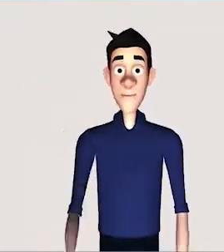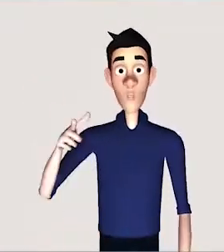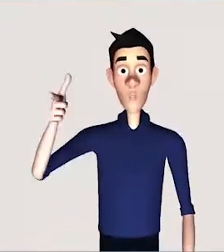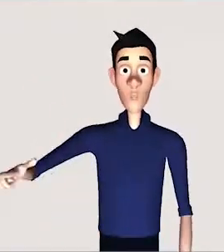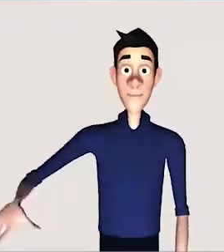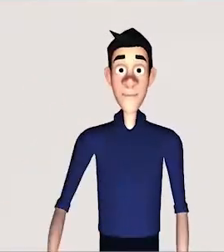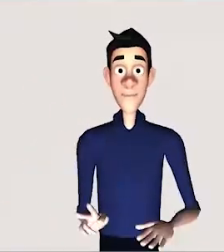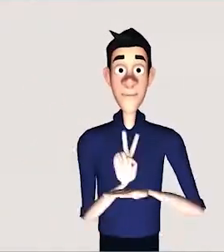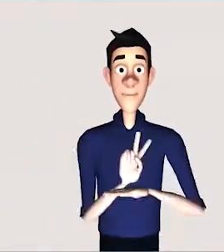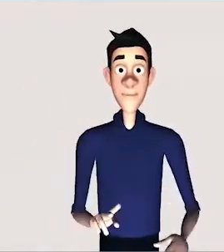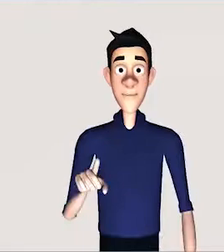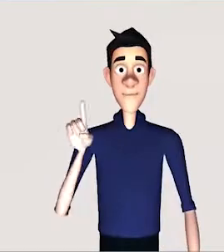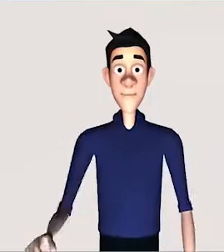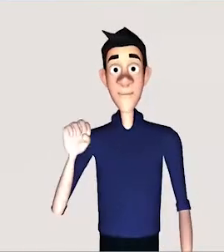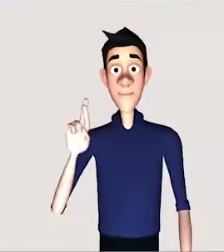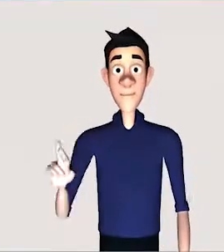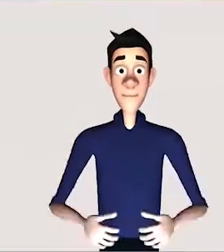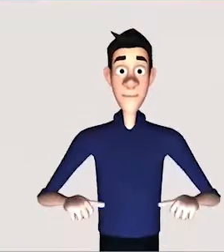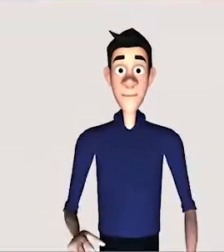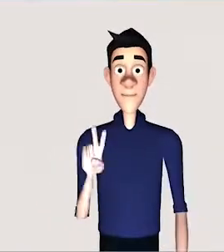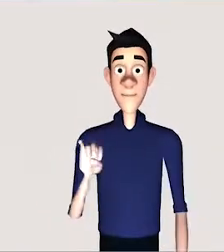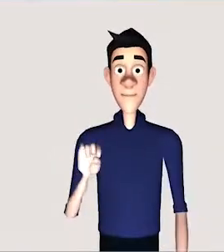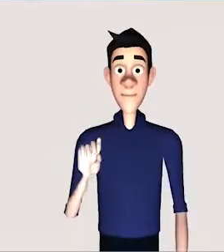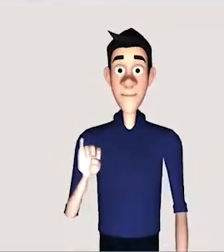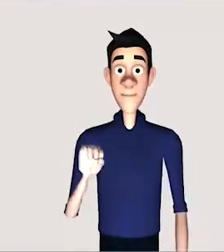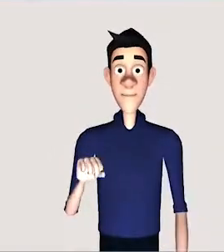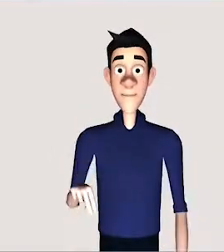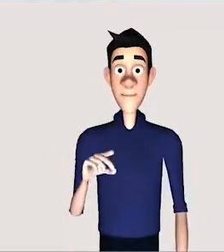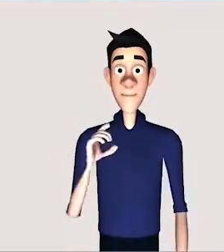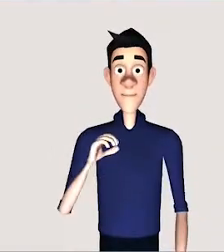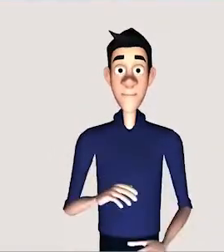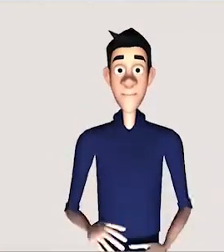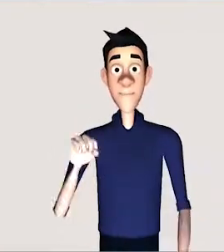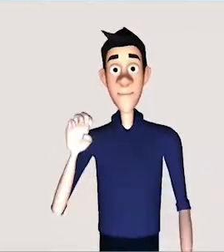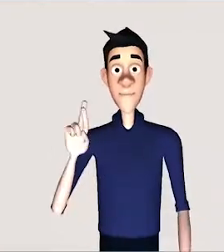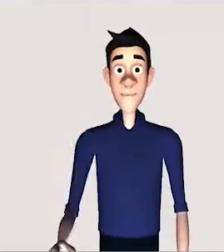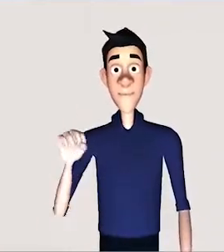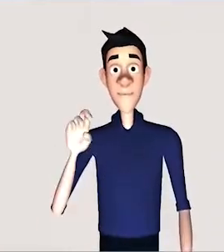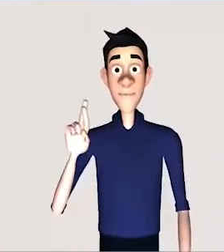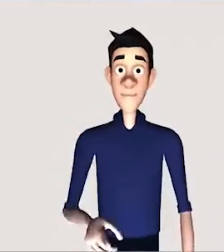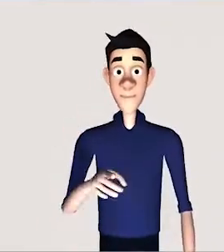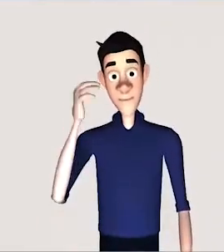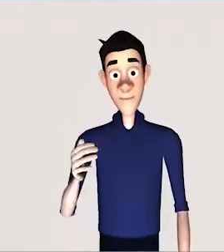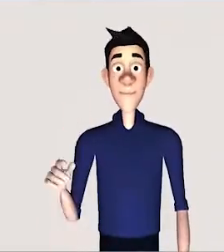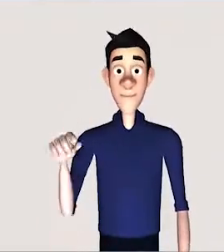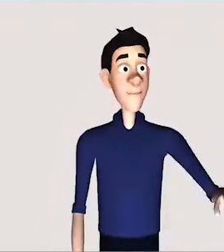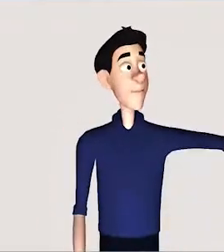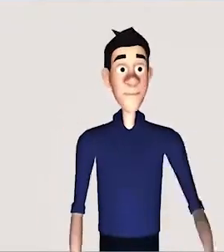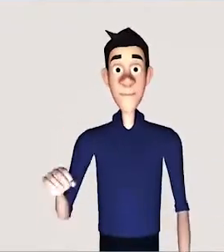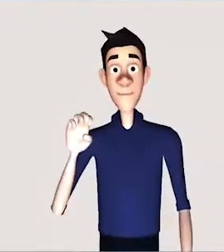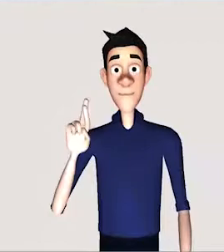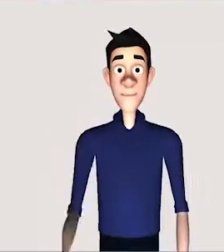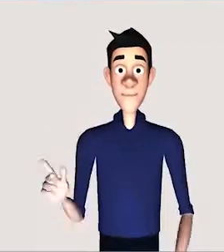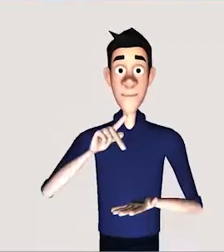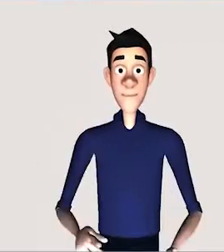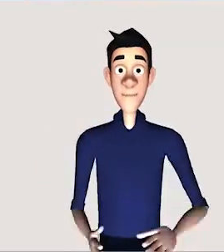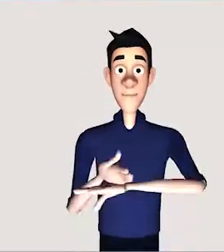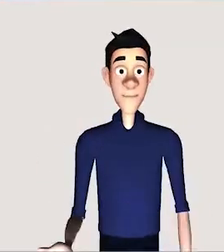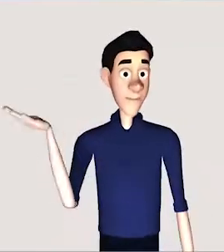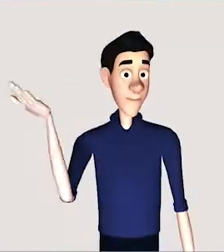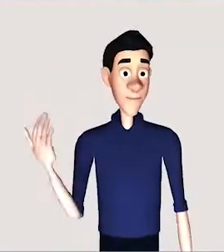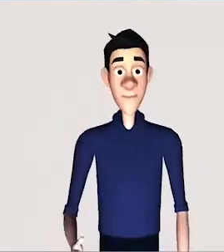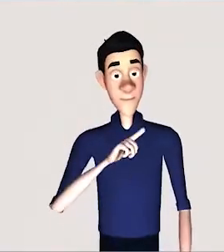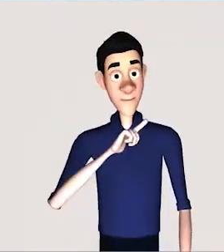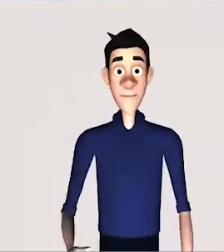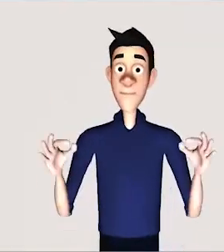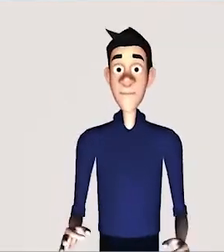entrou e ter a certeza de que ela pode ser contada, ainda que não tenha sido contada por alguma falha ou até por escolha